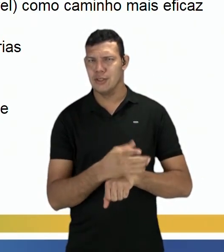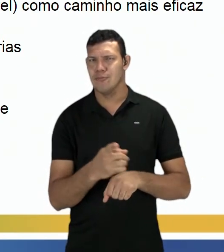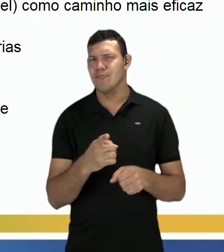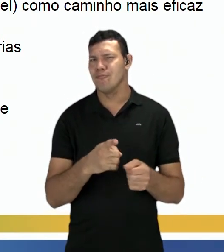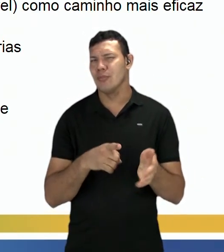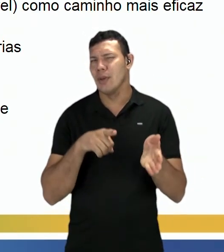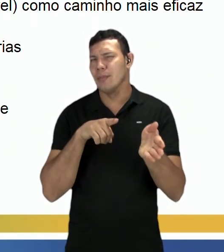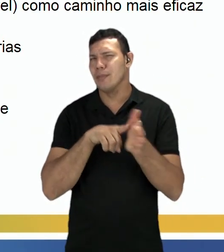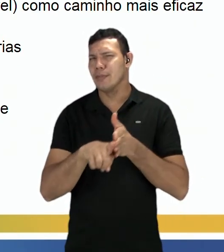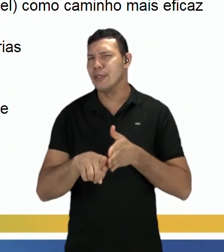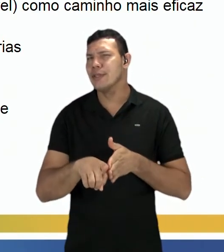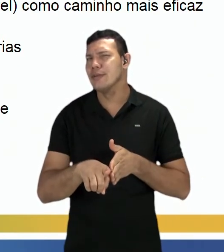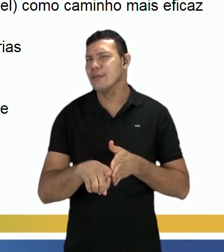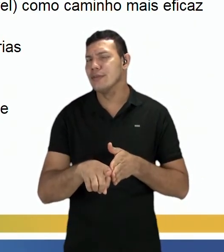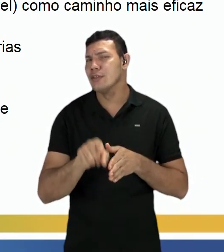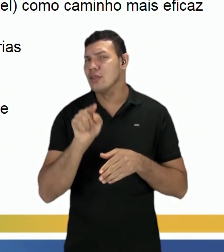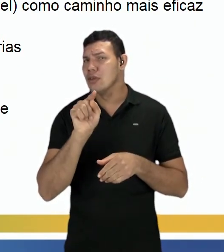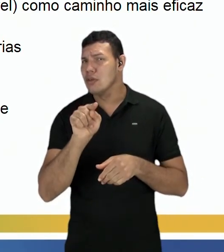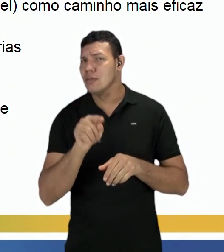questão.